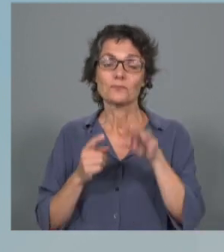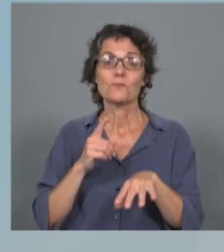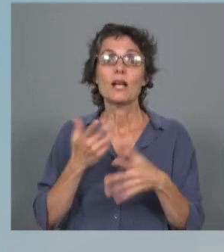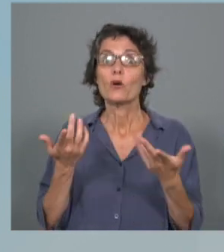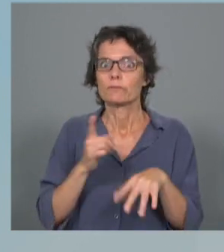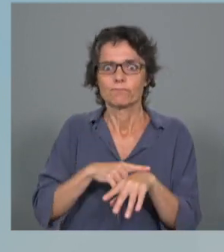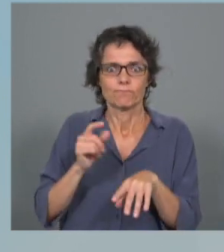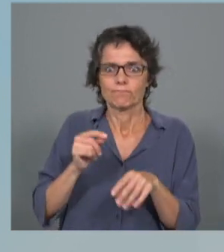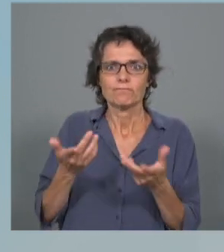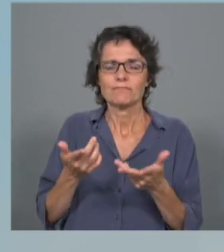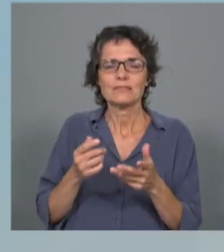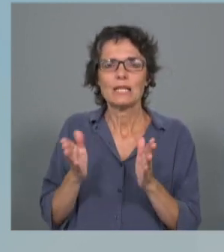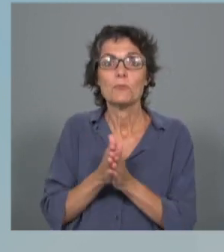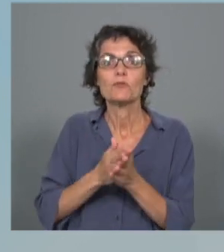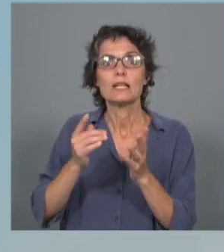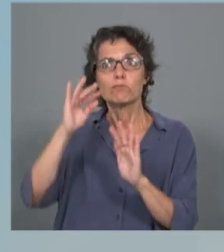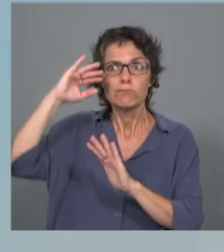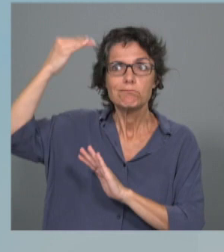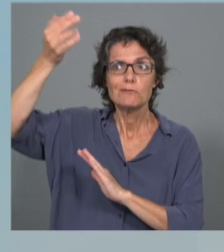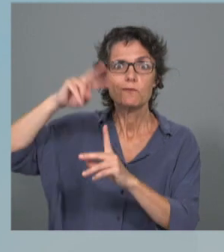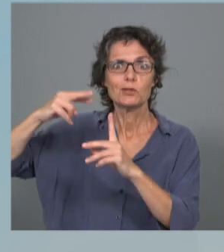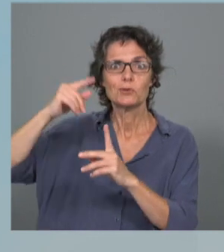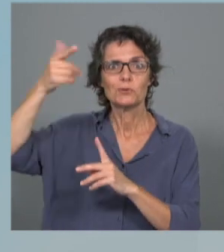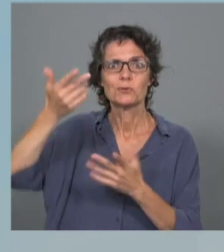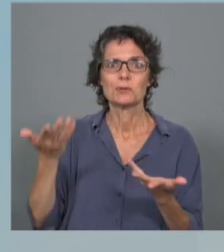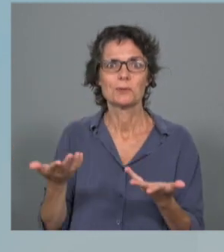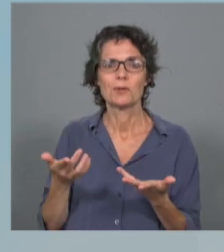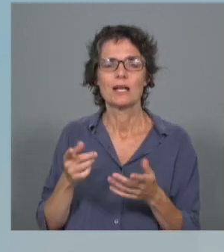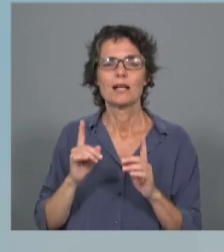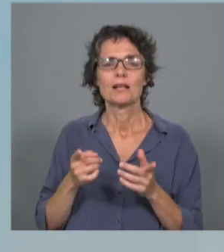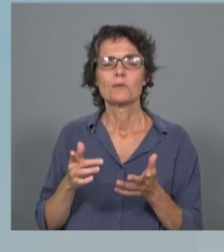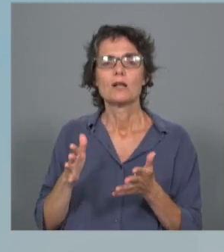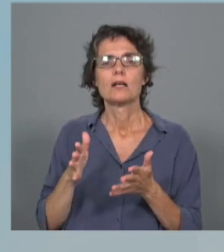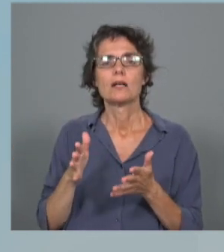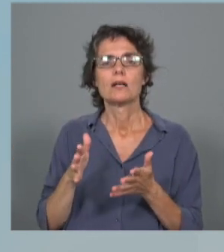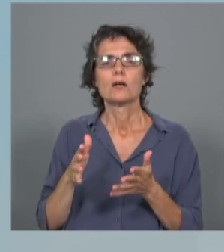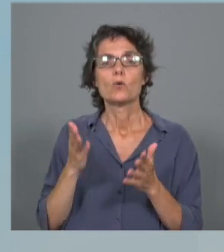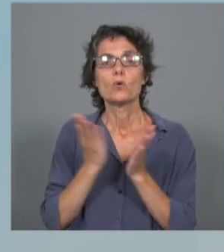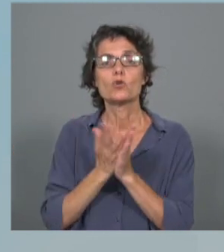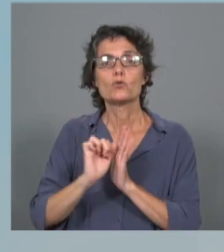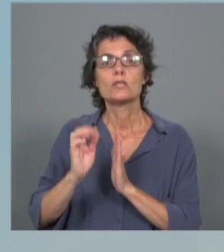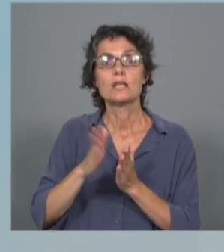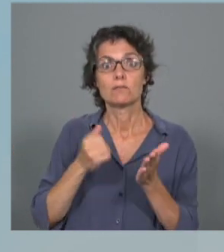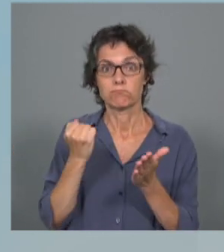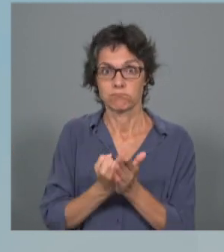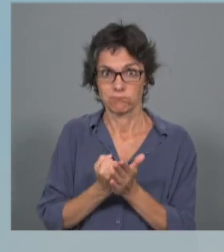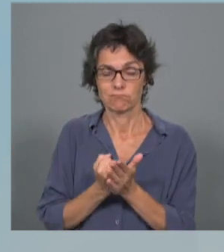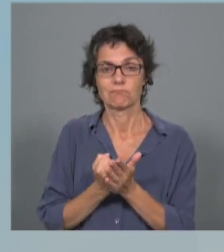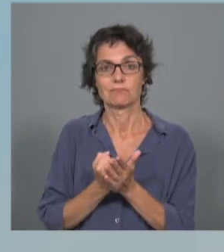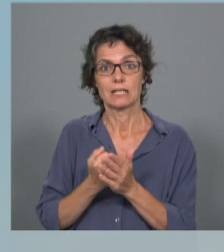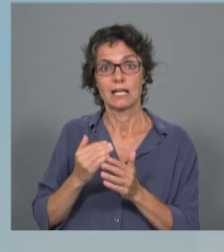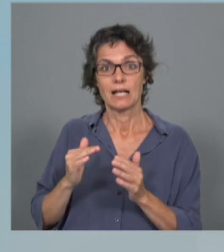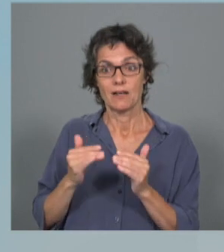futuro, e começando pela conclusão do seu estudo em Roma. Está na fase final do doutoramento, não